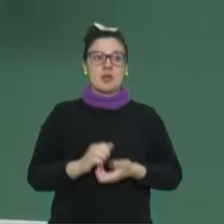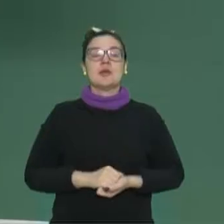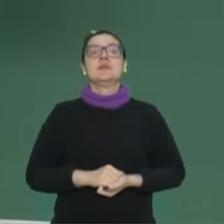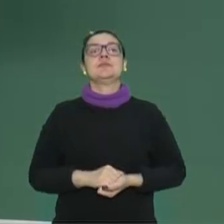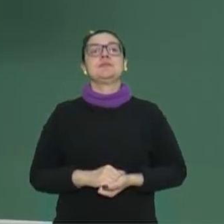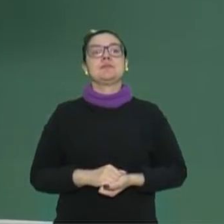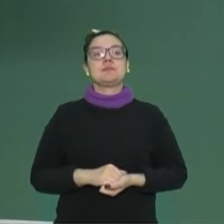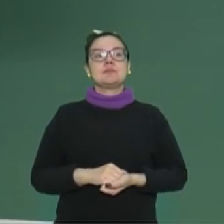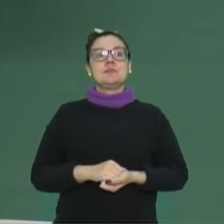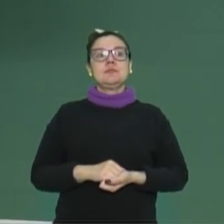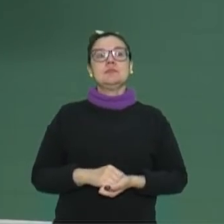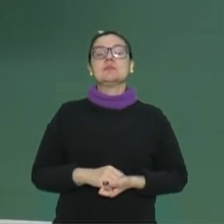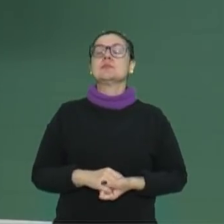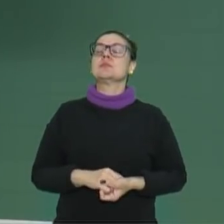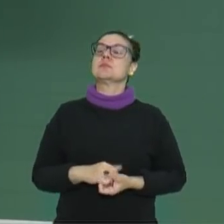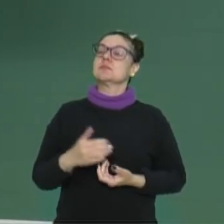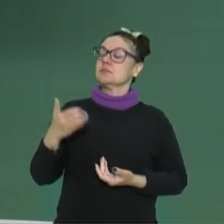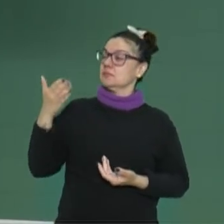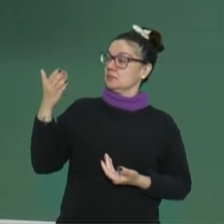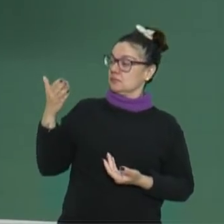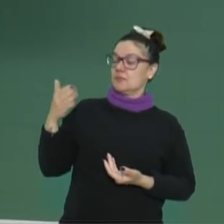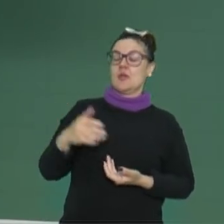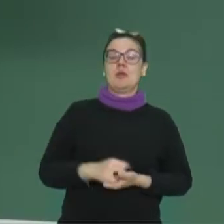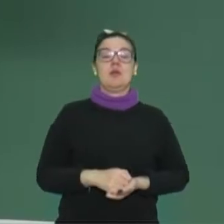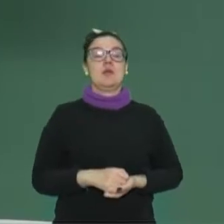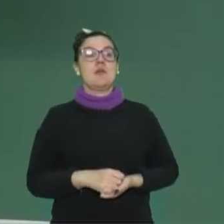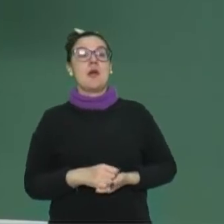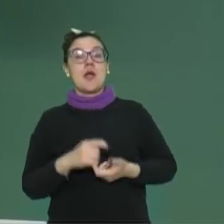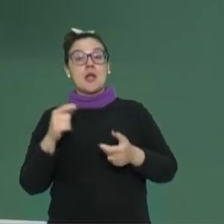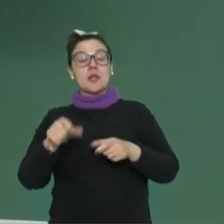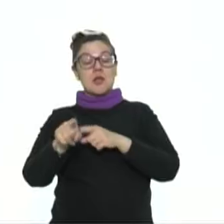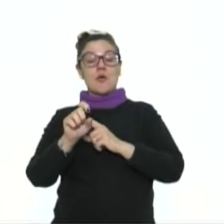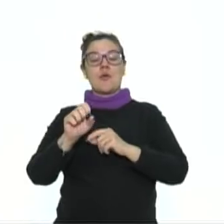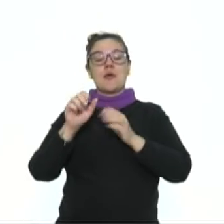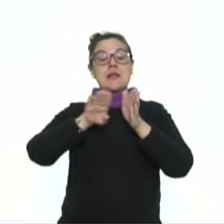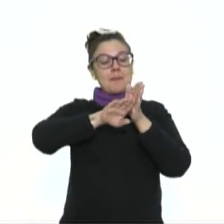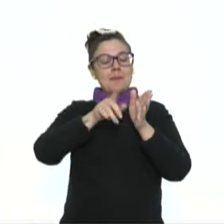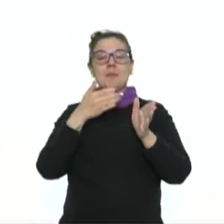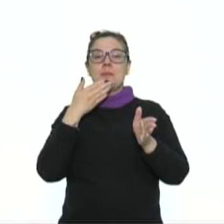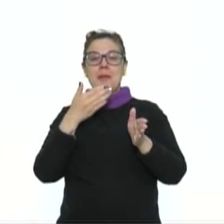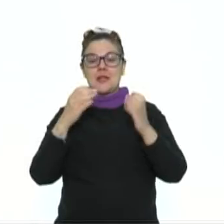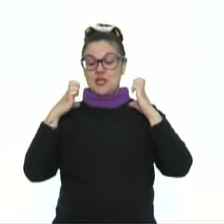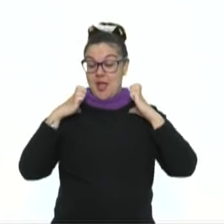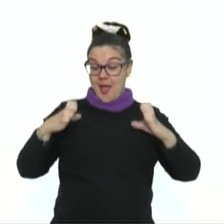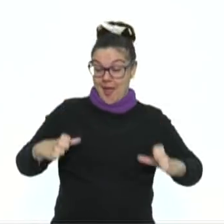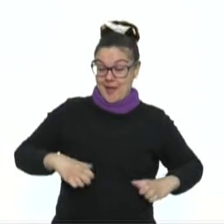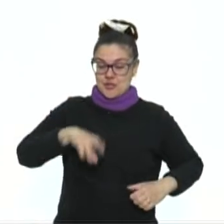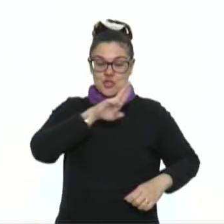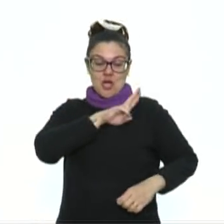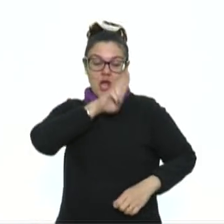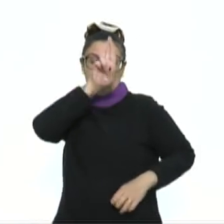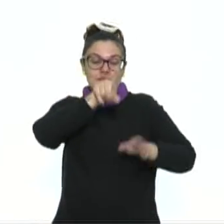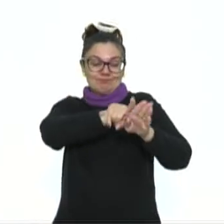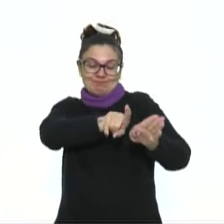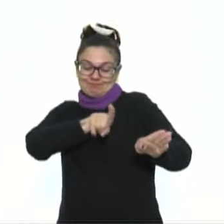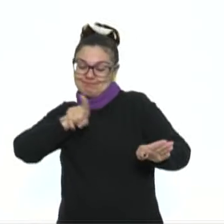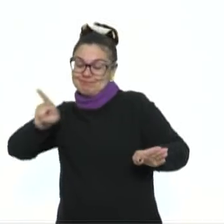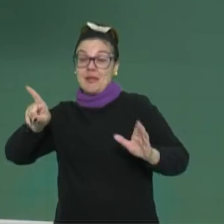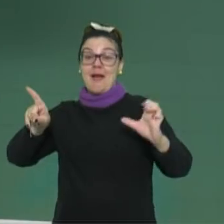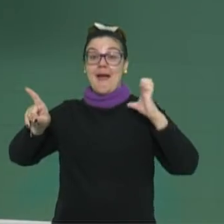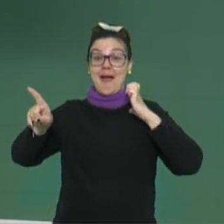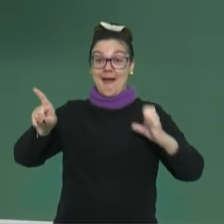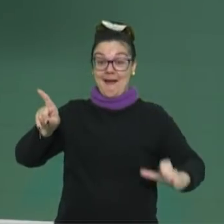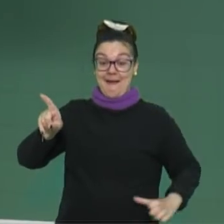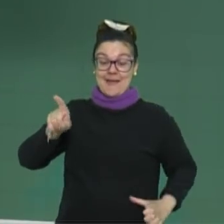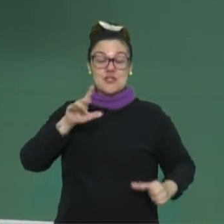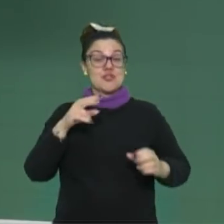Então, aqui está algumas questões. Ele propõe a saída da ética religiosa, ou seja, ele acredita que a ética que